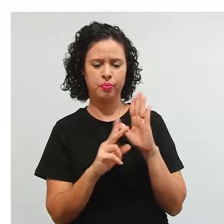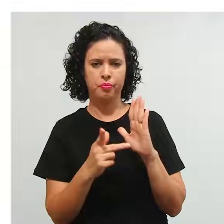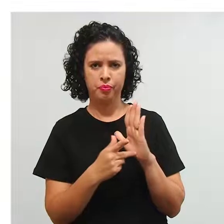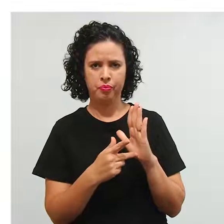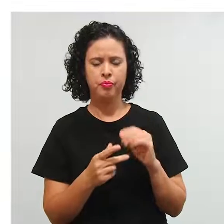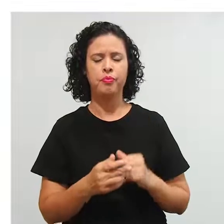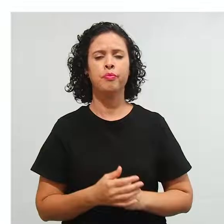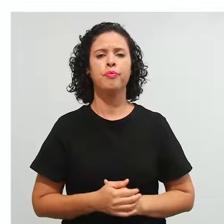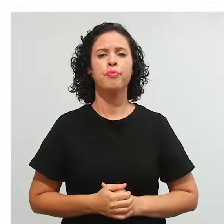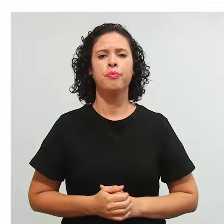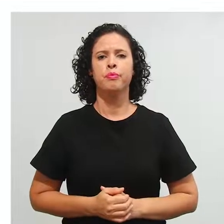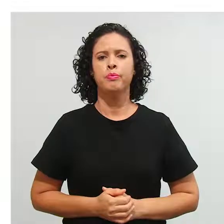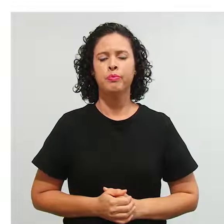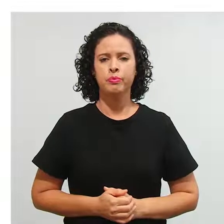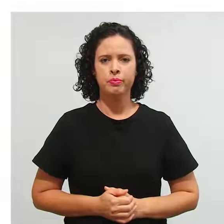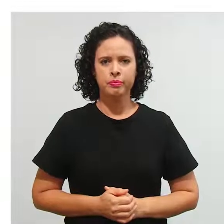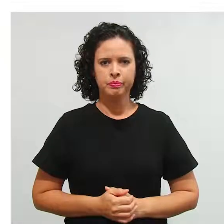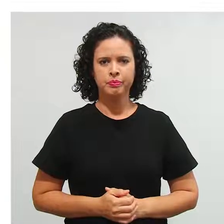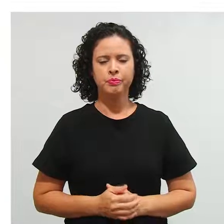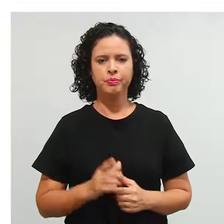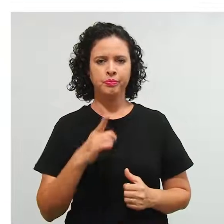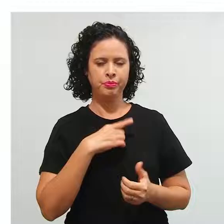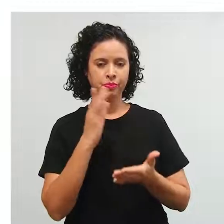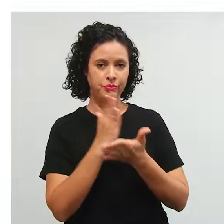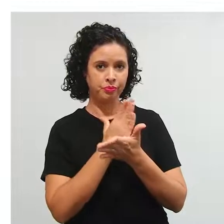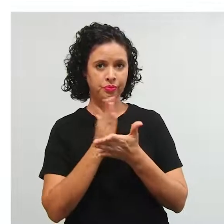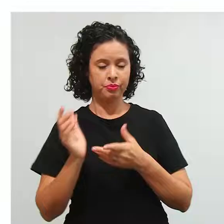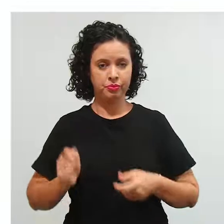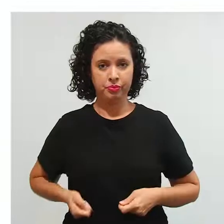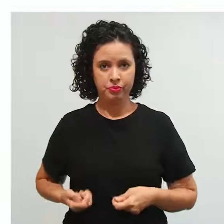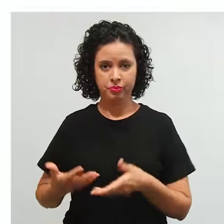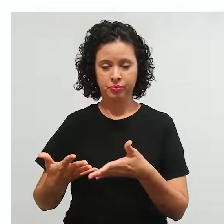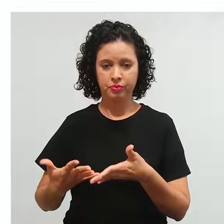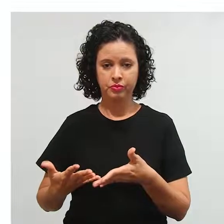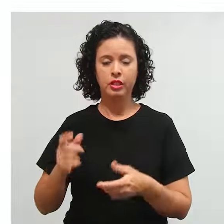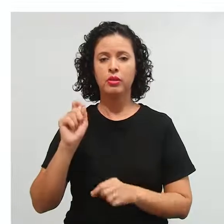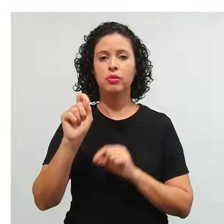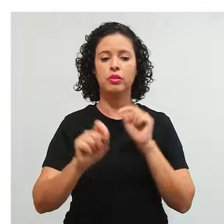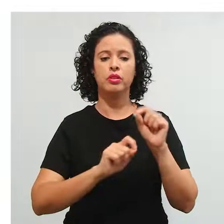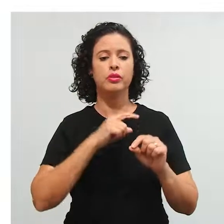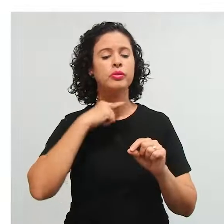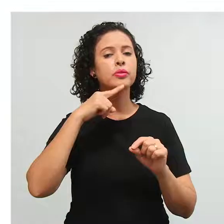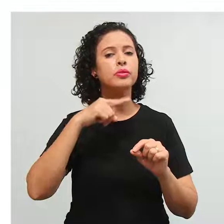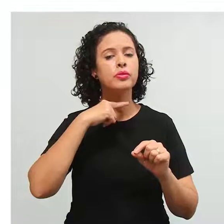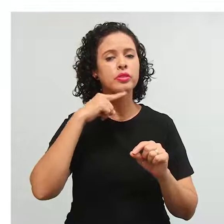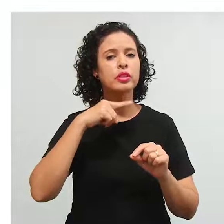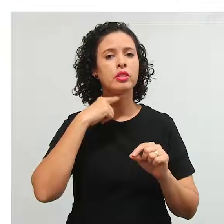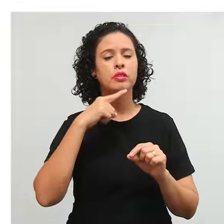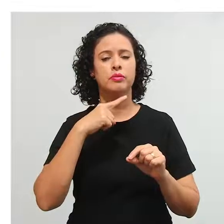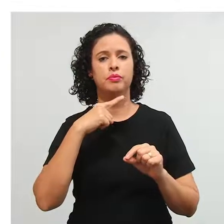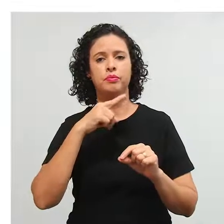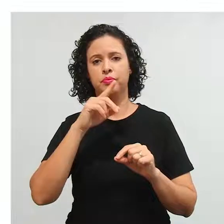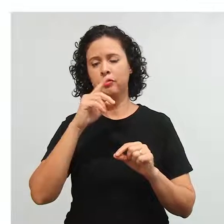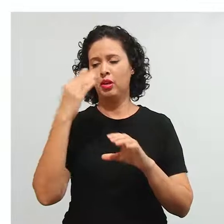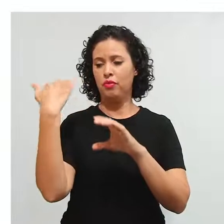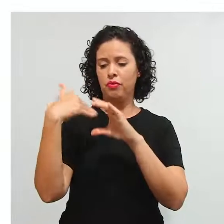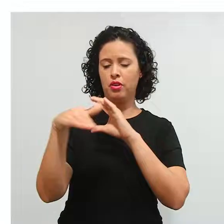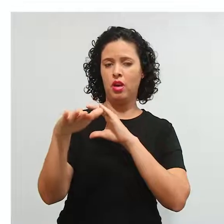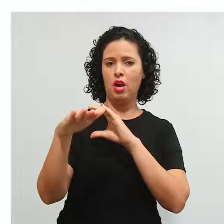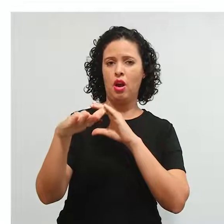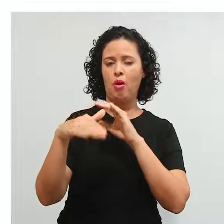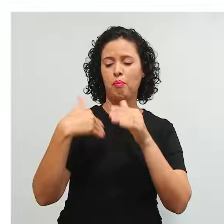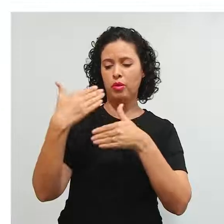fundo? Então, tem algumas despesas que elas não conseguem submeter ao processo normal